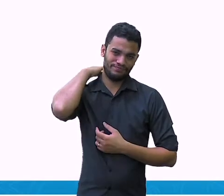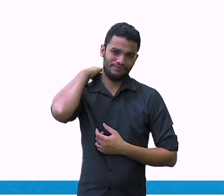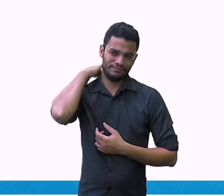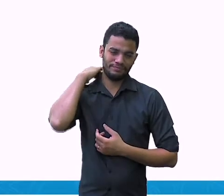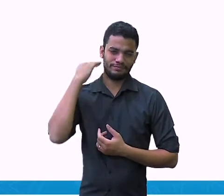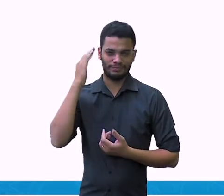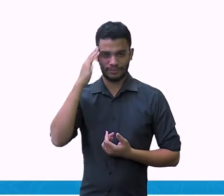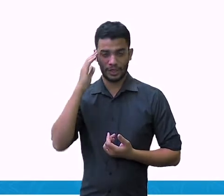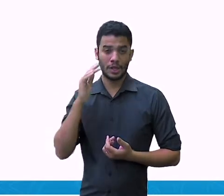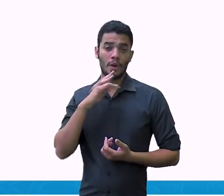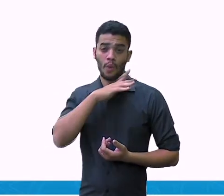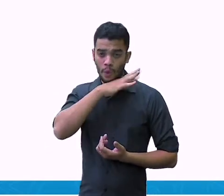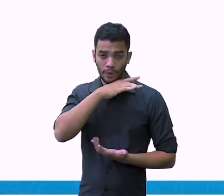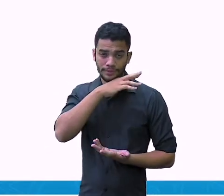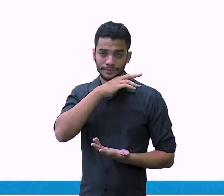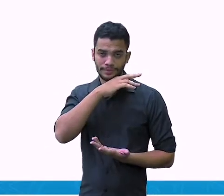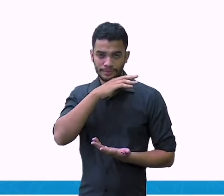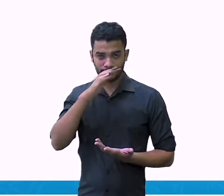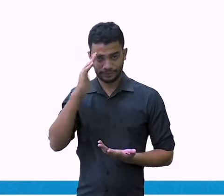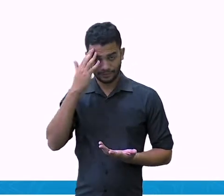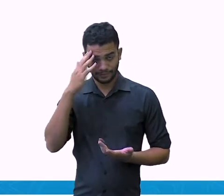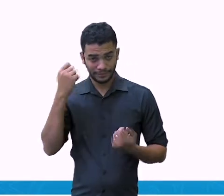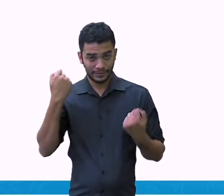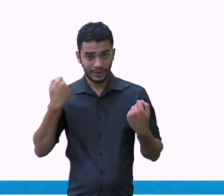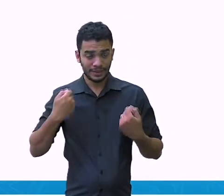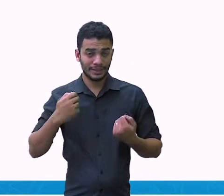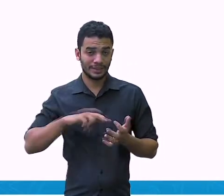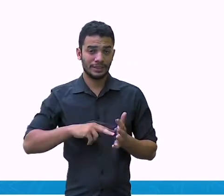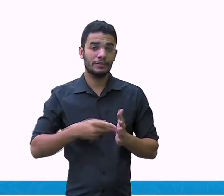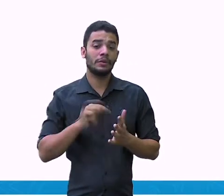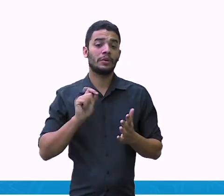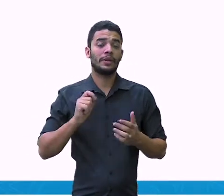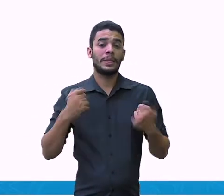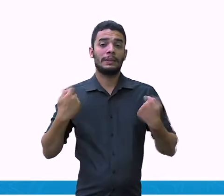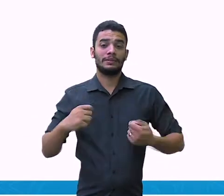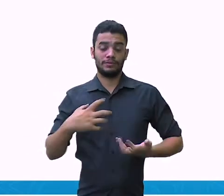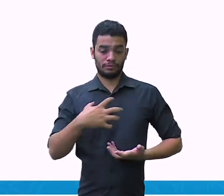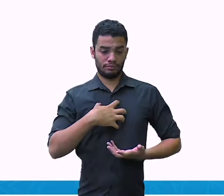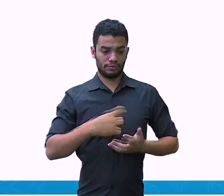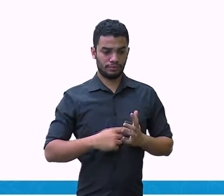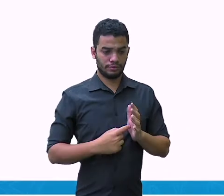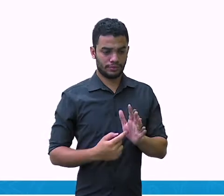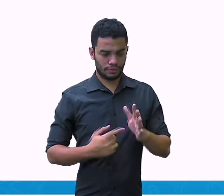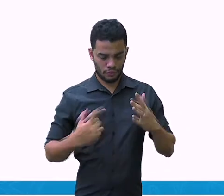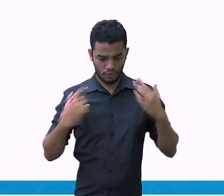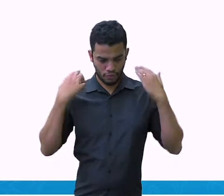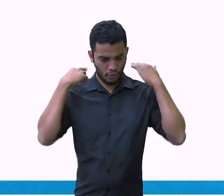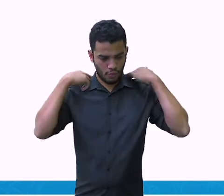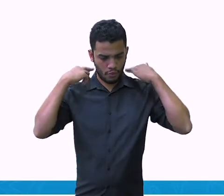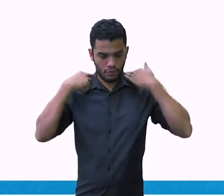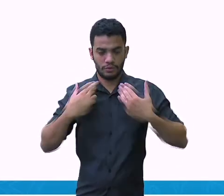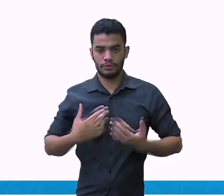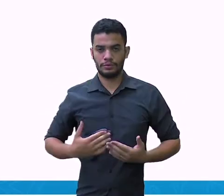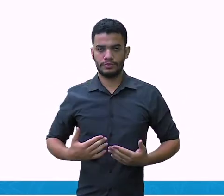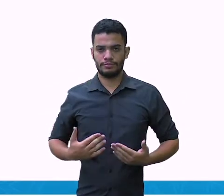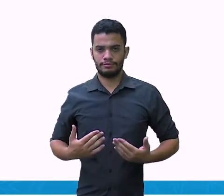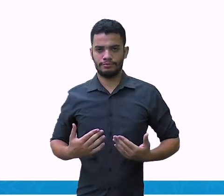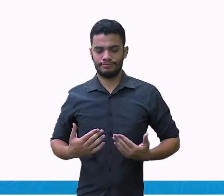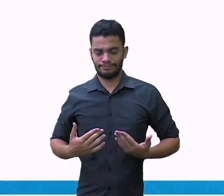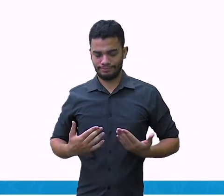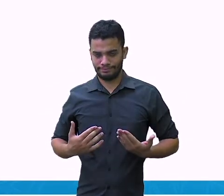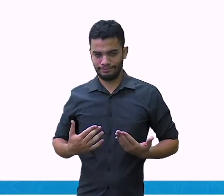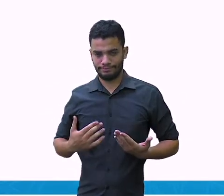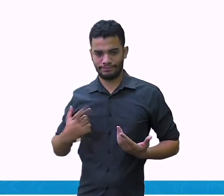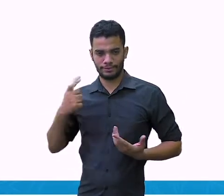os hábitos, a postura vai causando, pode causar, né?